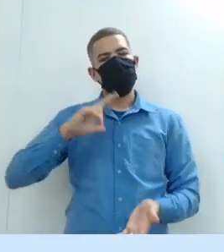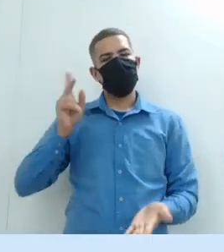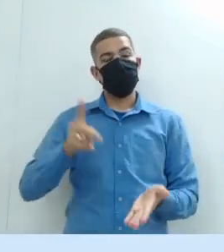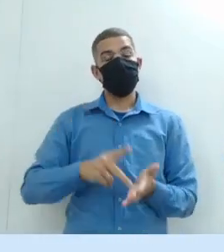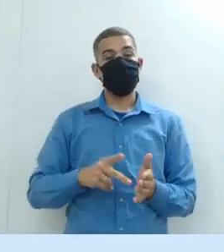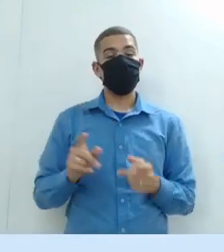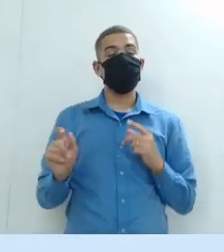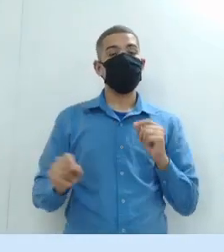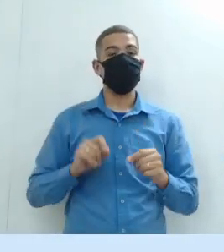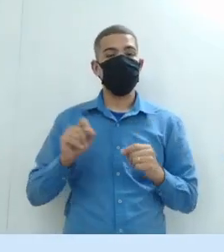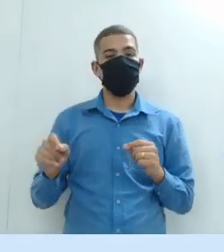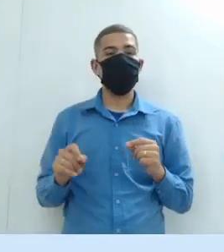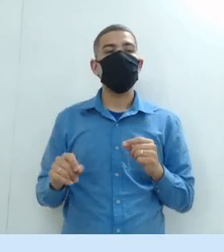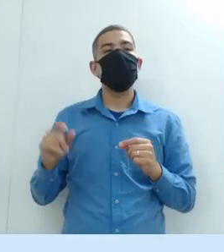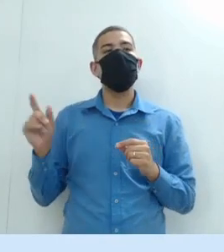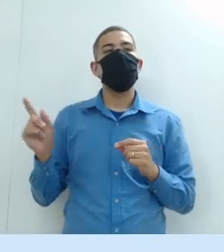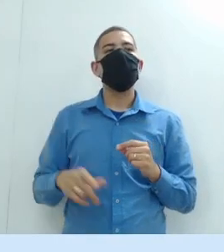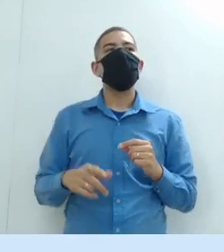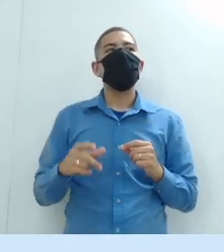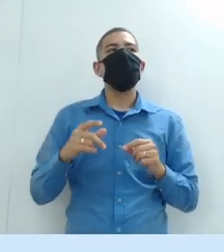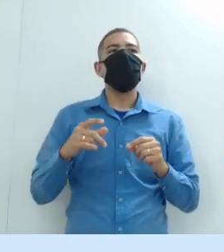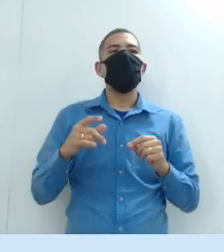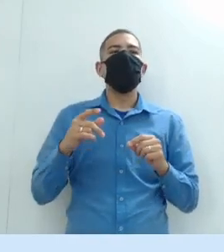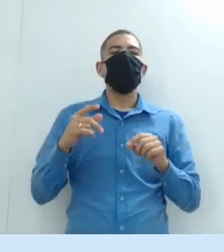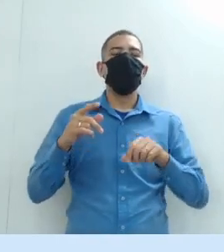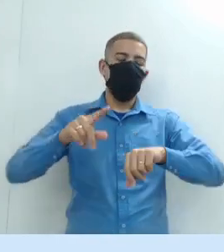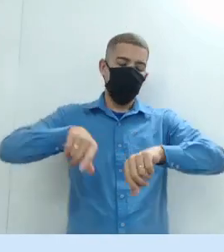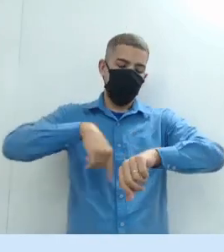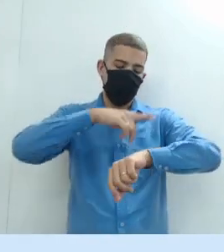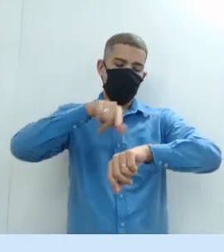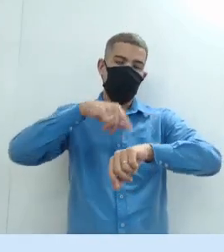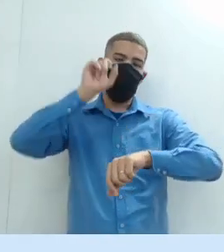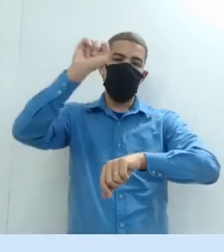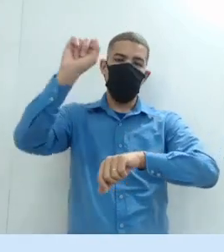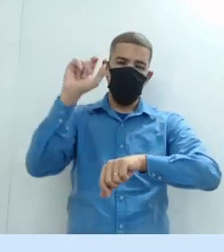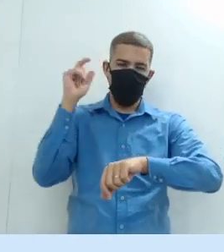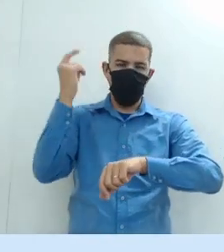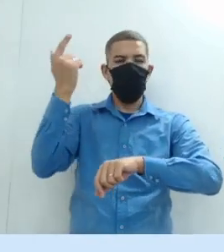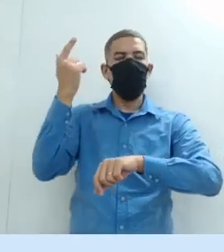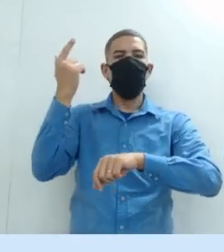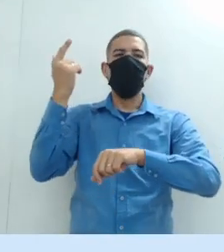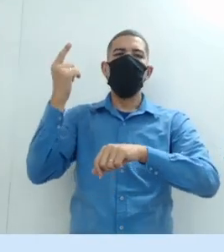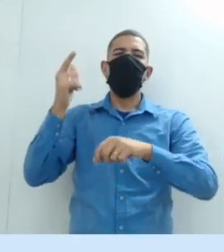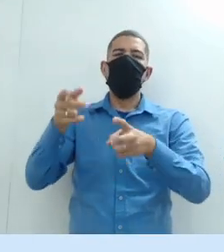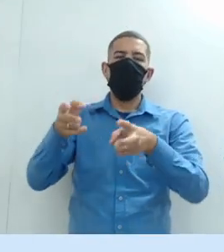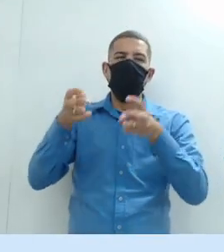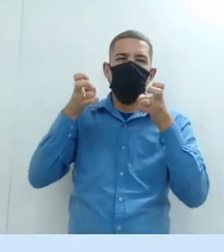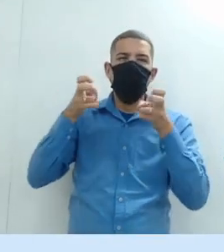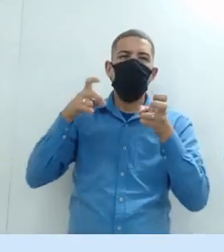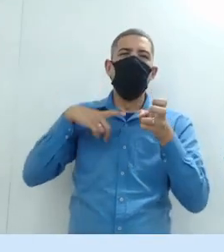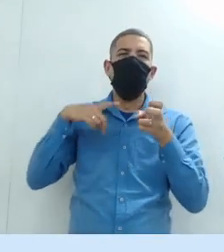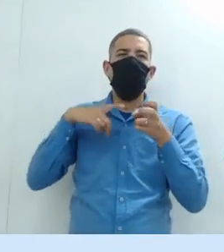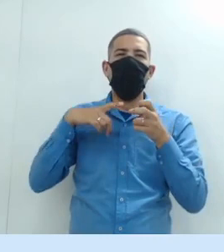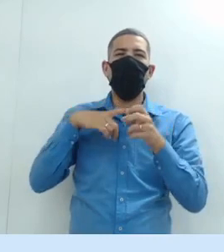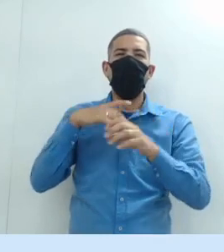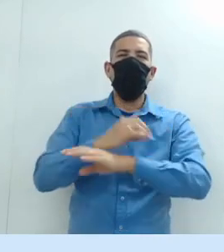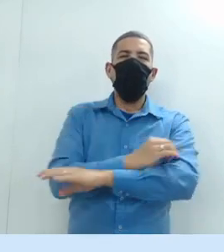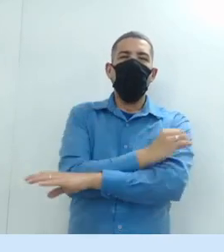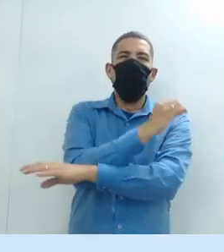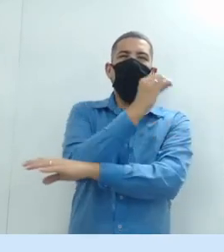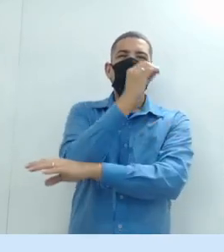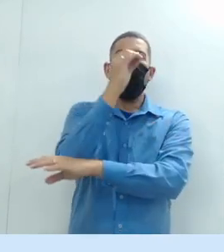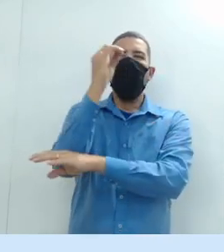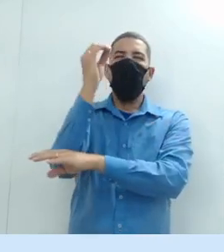começou com a ideia do relógio solar. Ele percebeu, claro, que durante o dia mais